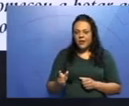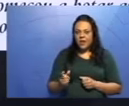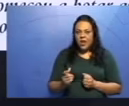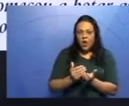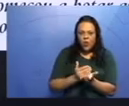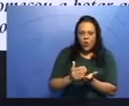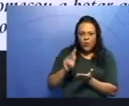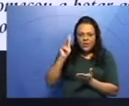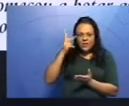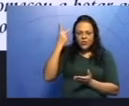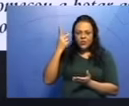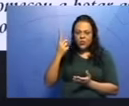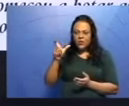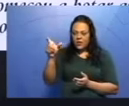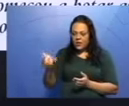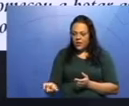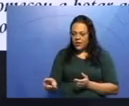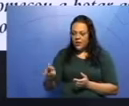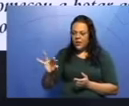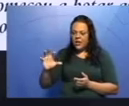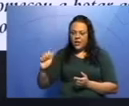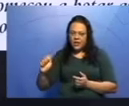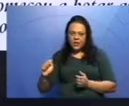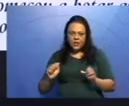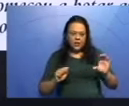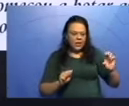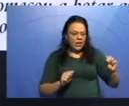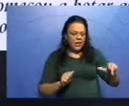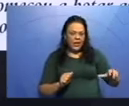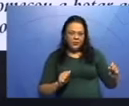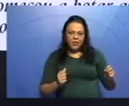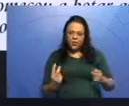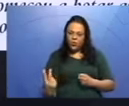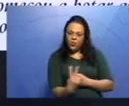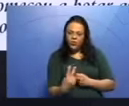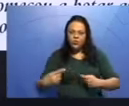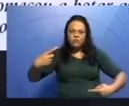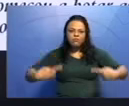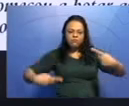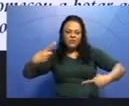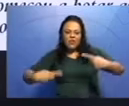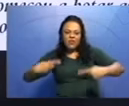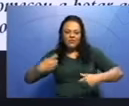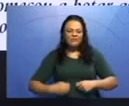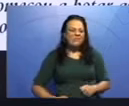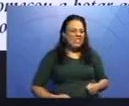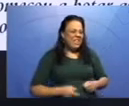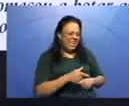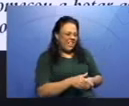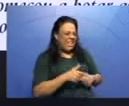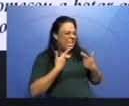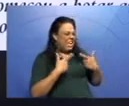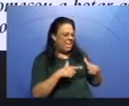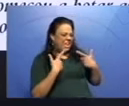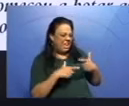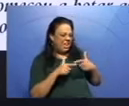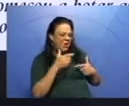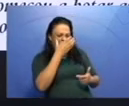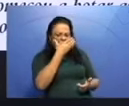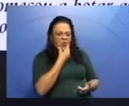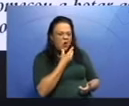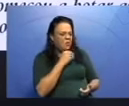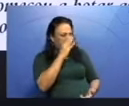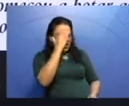conversa, um diálogo entre os dois. Ria, Os homens são assim, não acreditam em